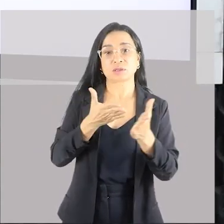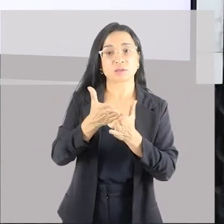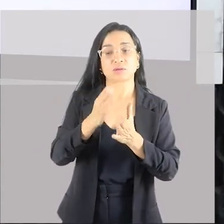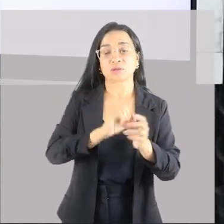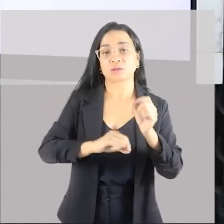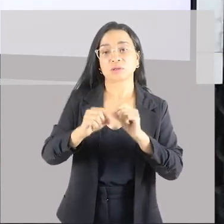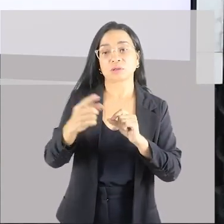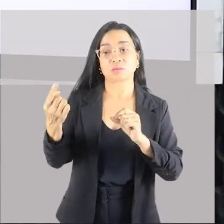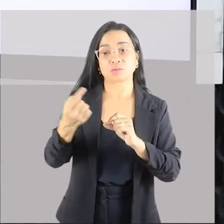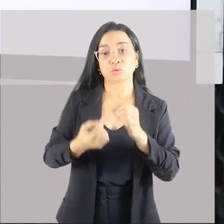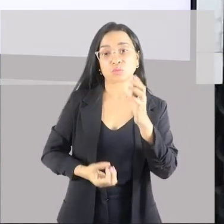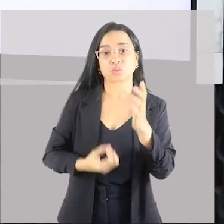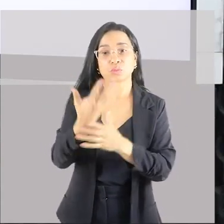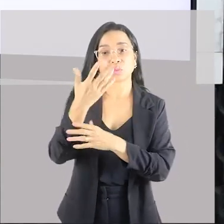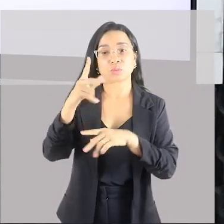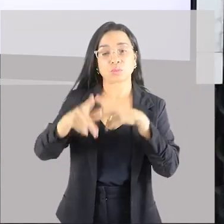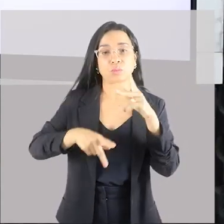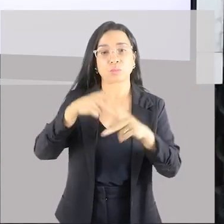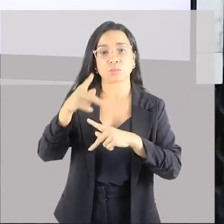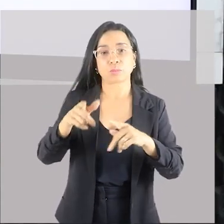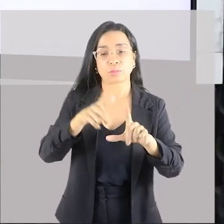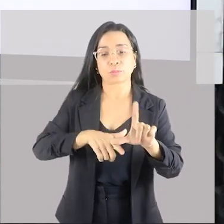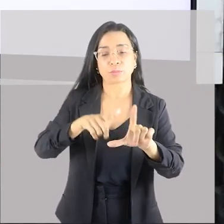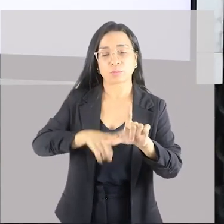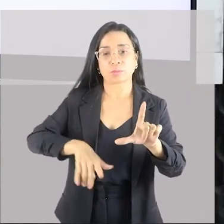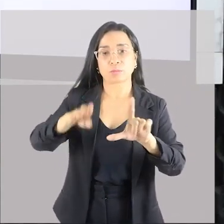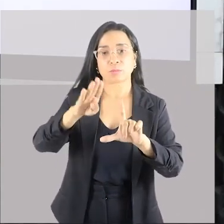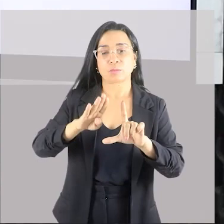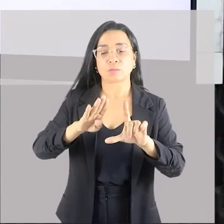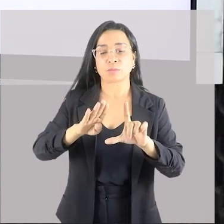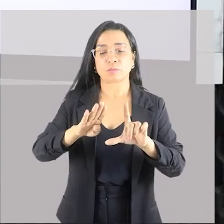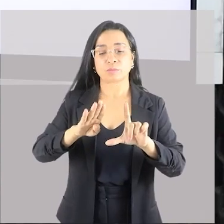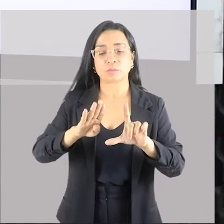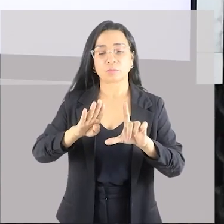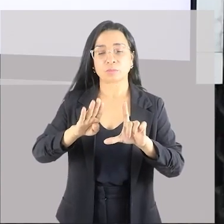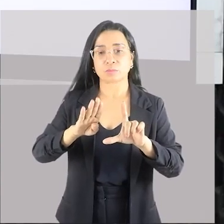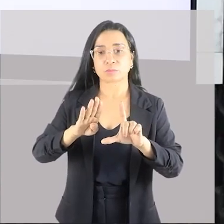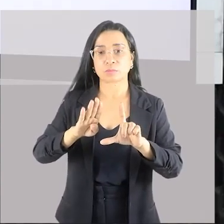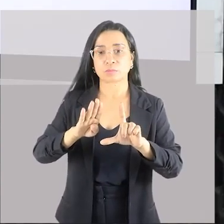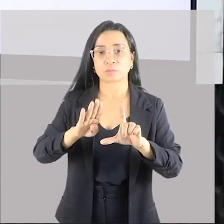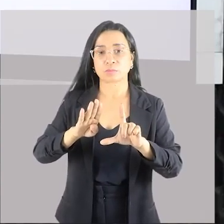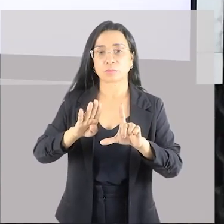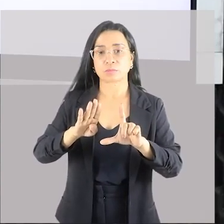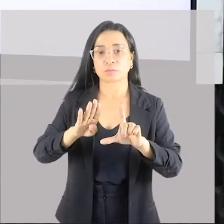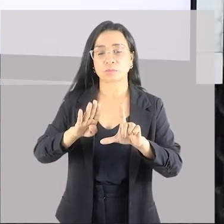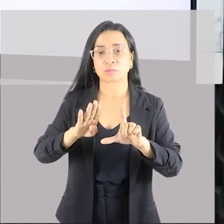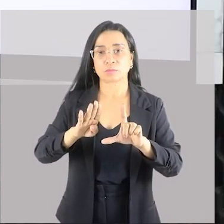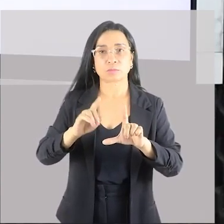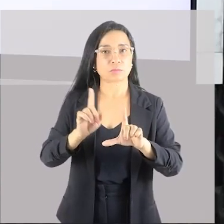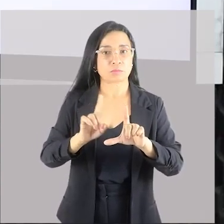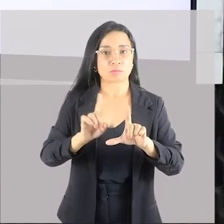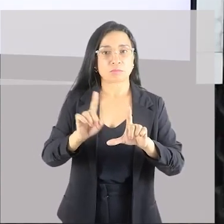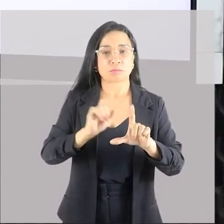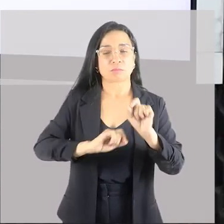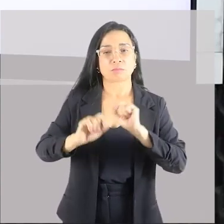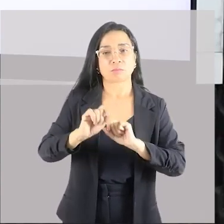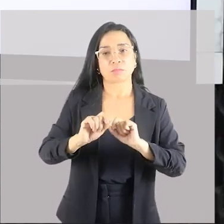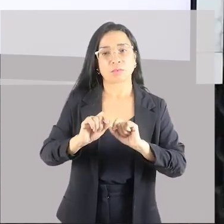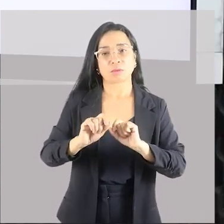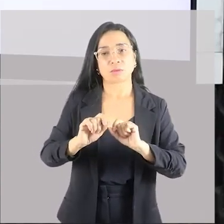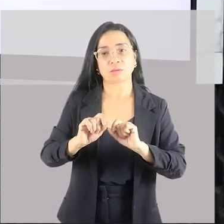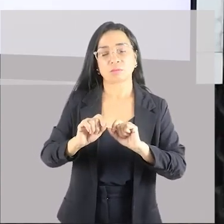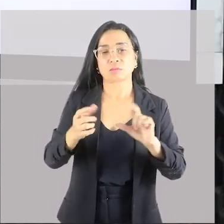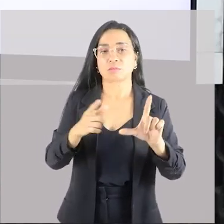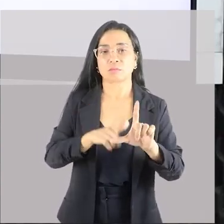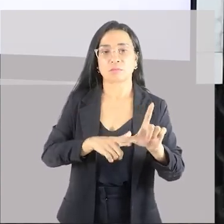direta. Constituição de uma república na qual os deputados teriam uma participação política limitada? Não, ele não está pregando, ele está pregando uma democracia